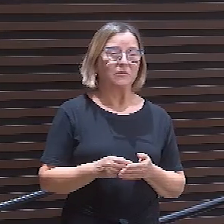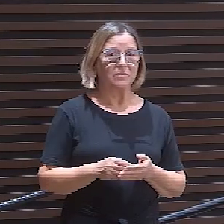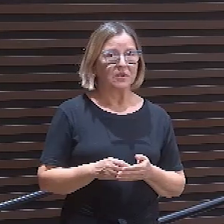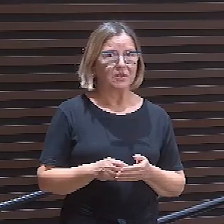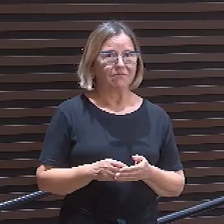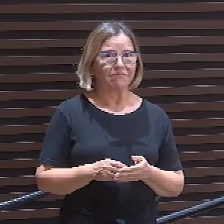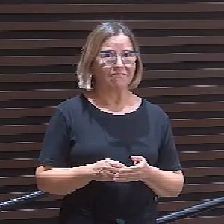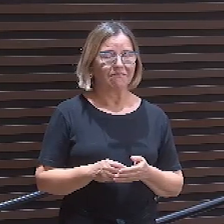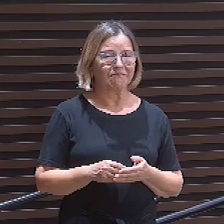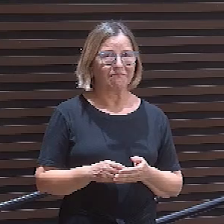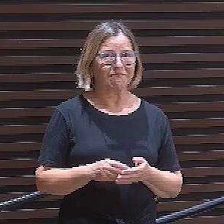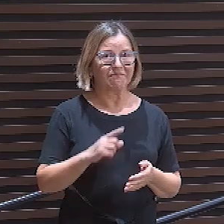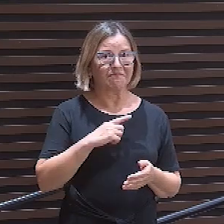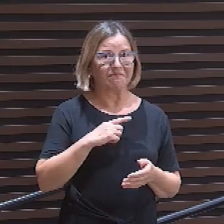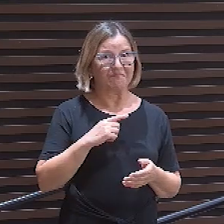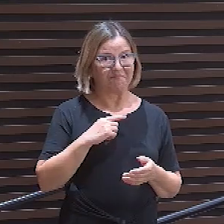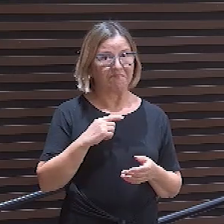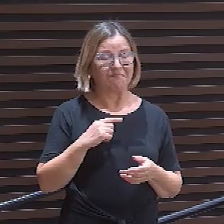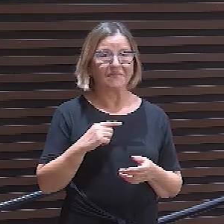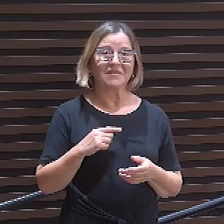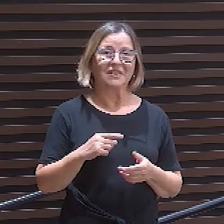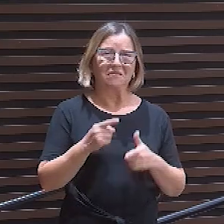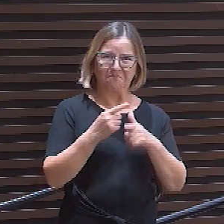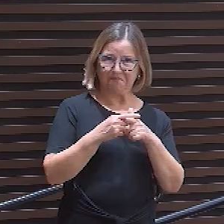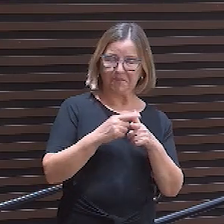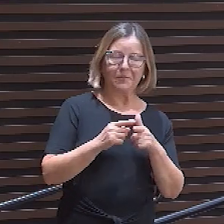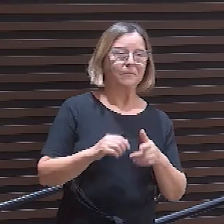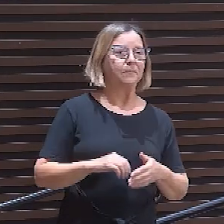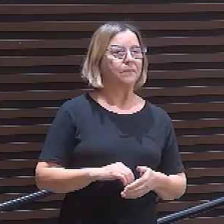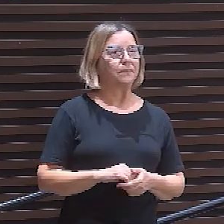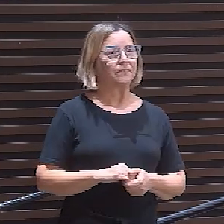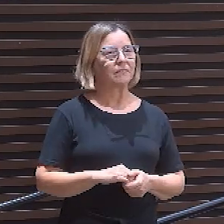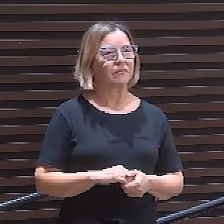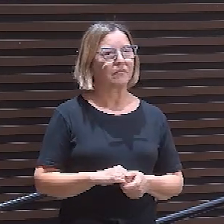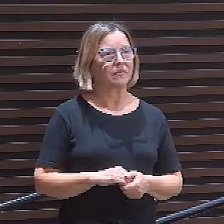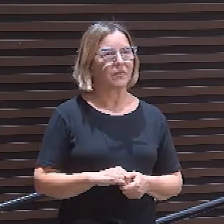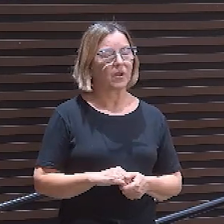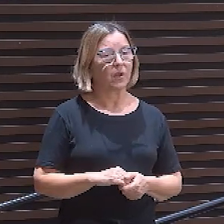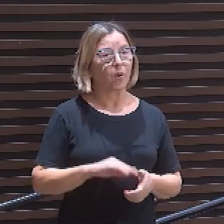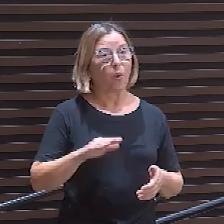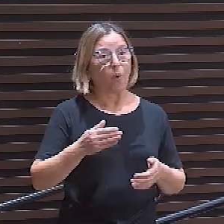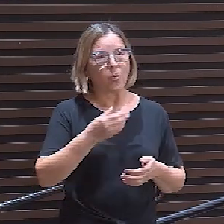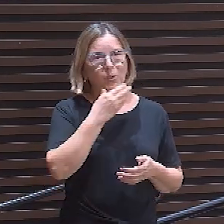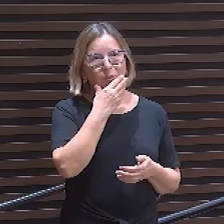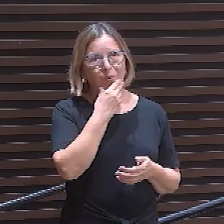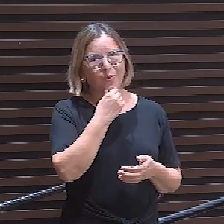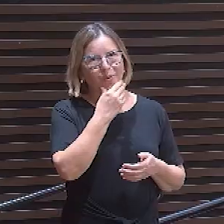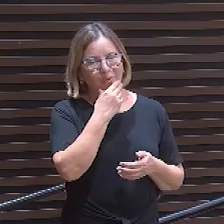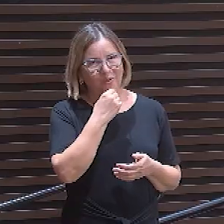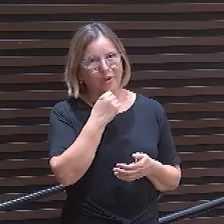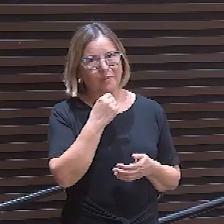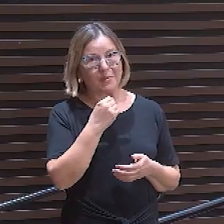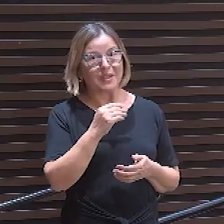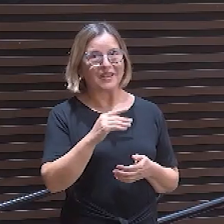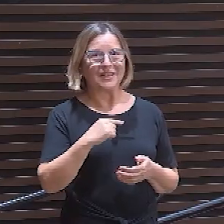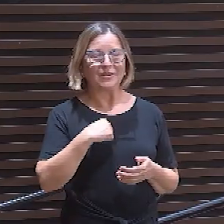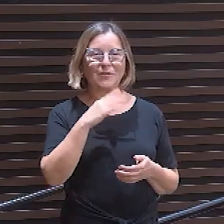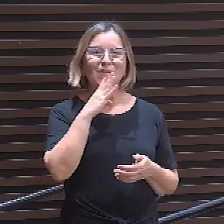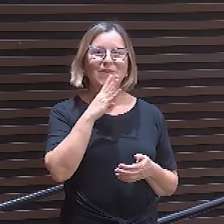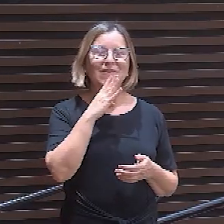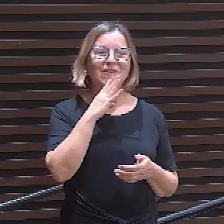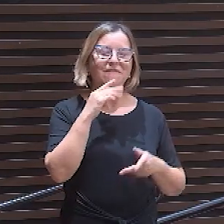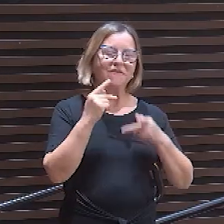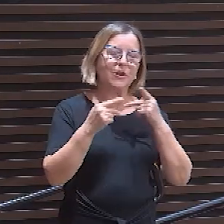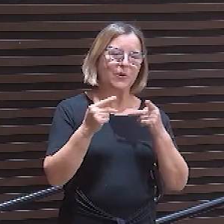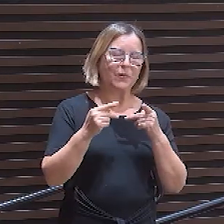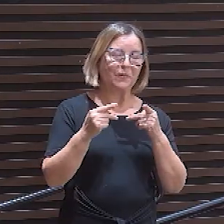John Owen, outro que Deus me agraciou poder conhecer um pouco desse homem, ele disse, aqui